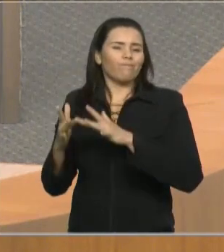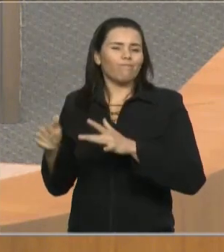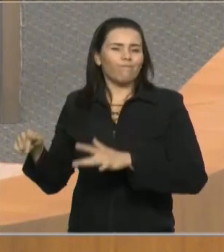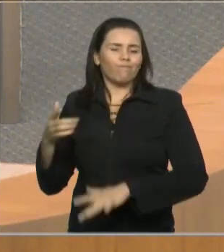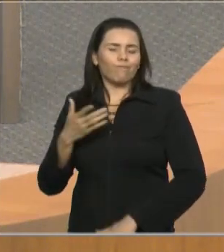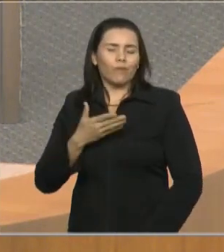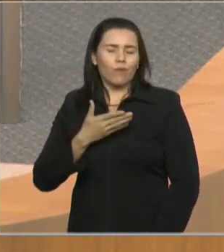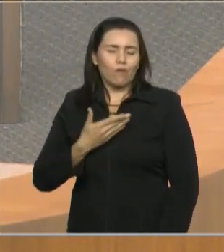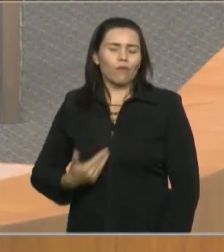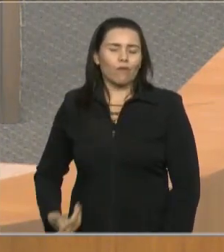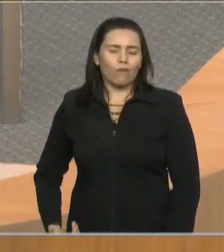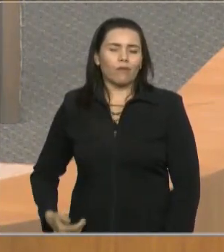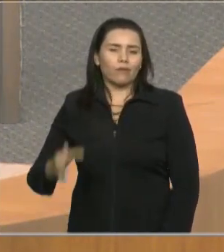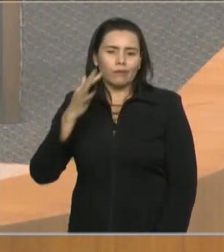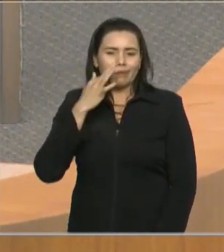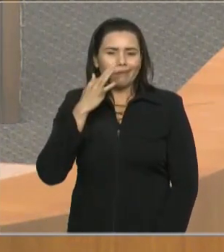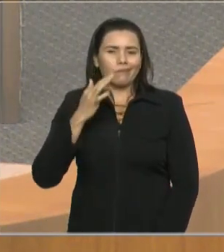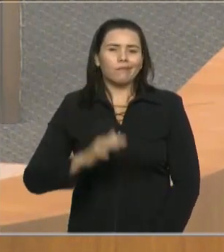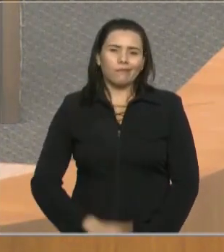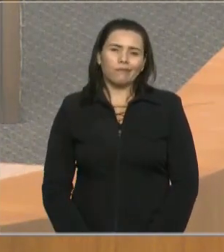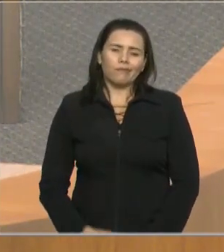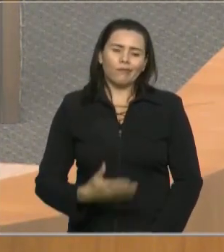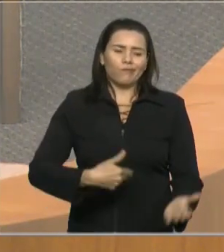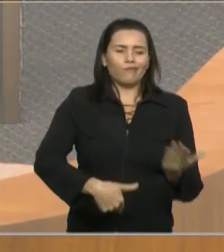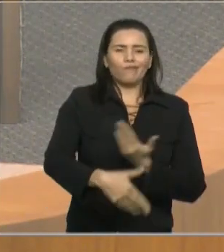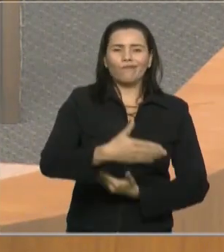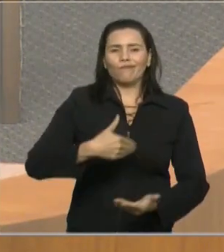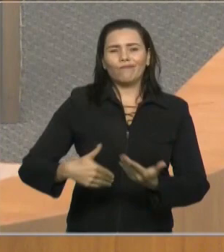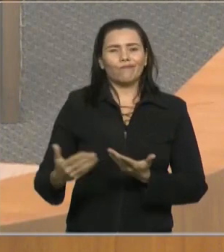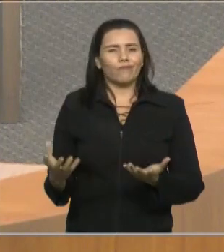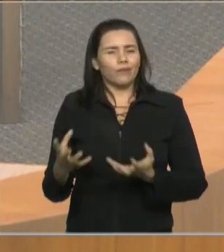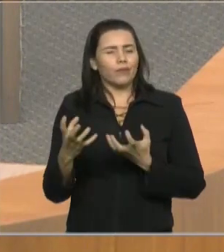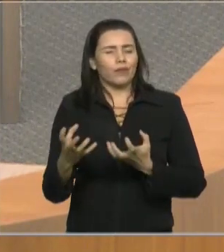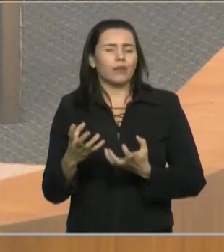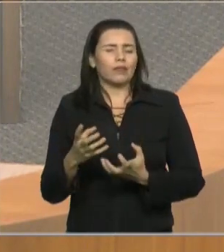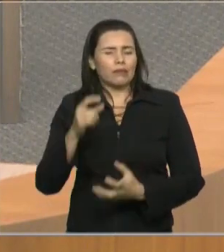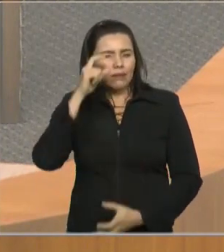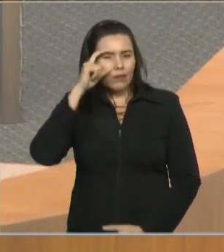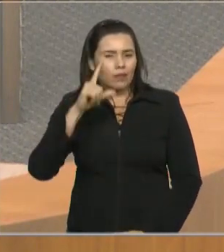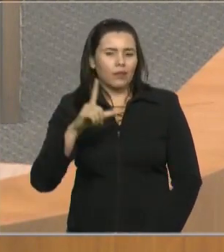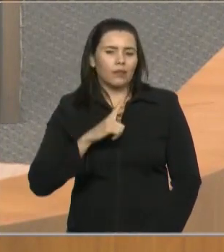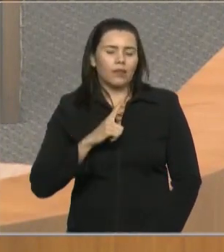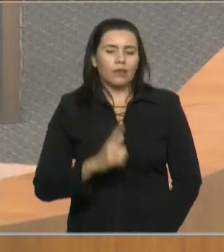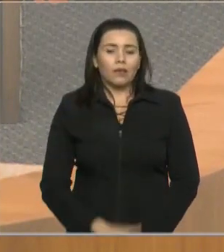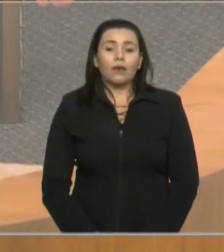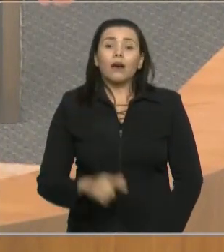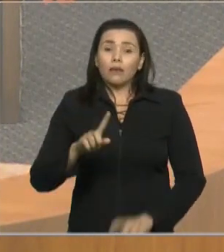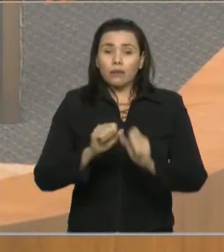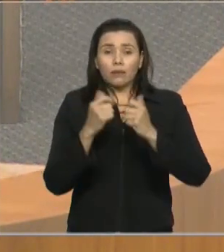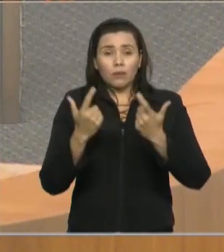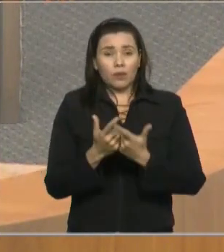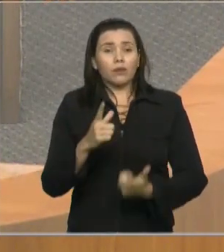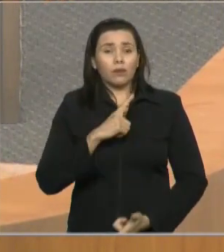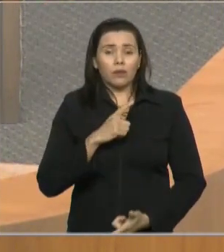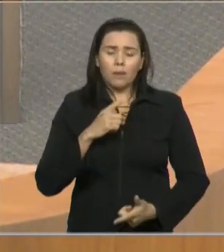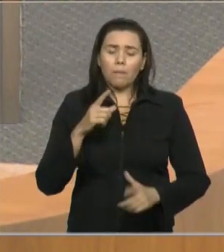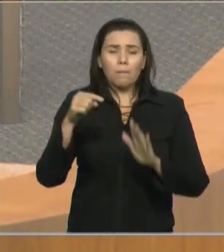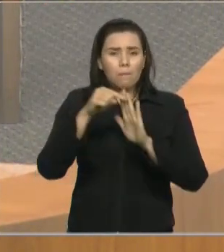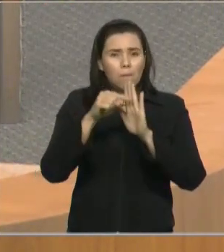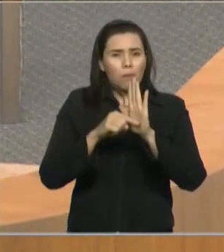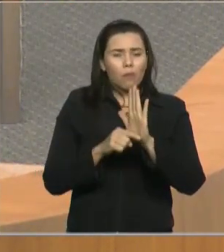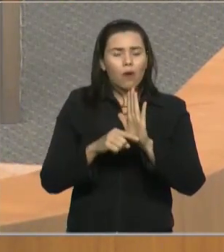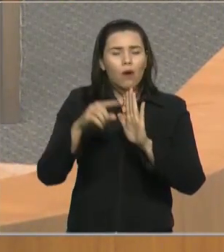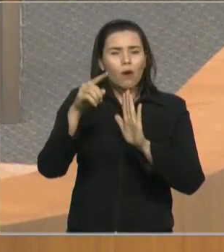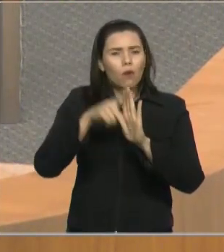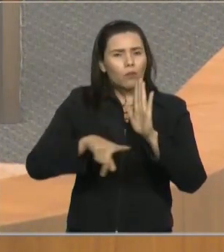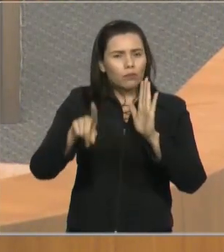atentos, inclusive, à Assembleia Legislativa, nós temos o projeto tramitando, vou, inclusive, discutir esse projeto no